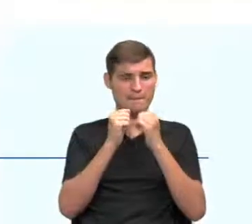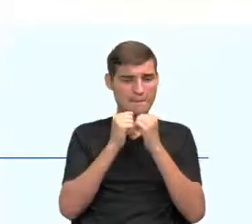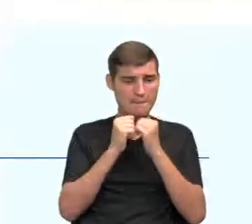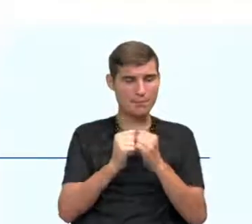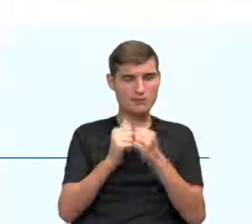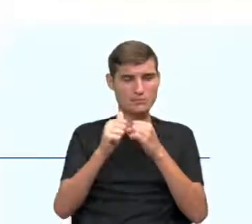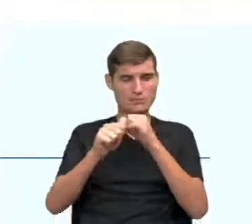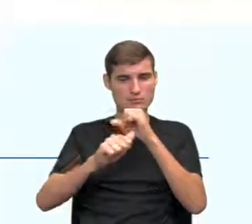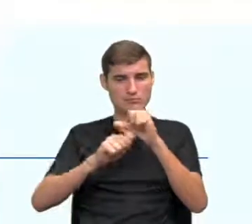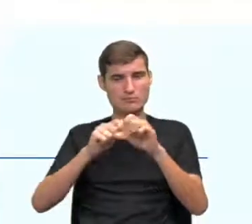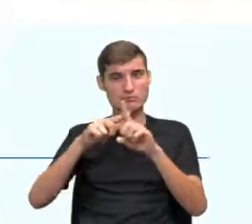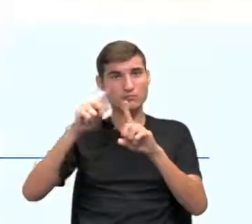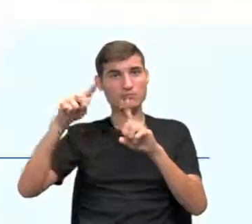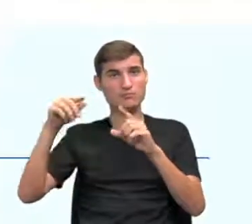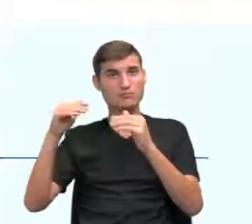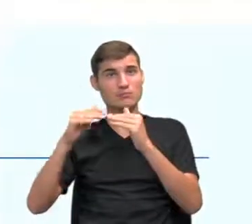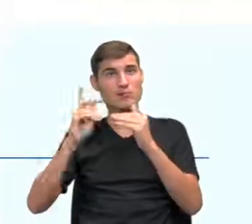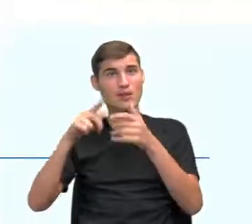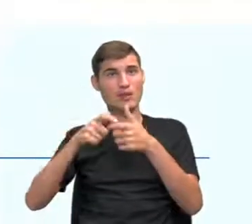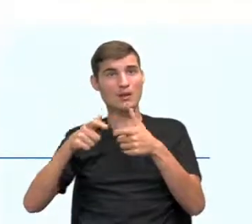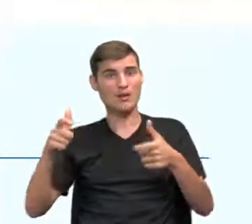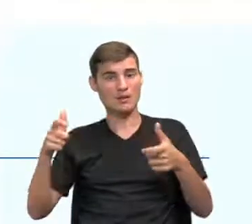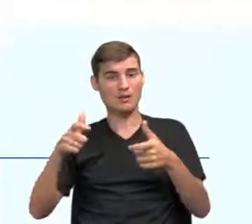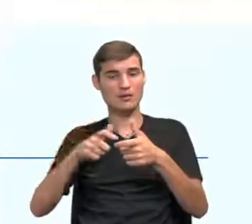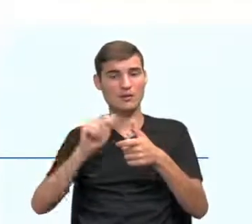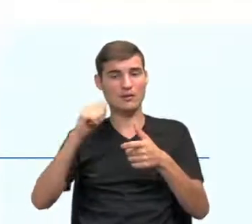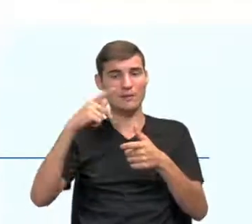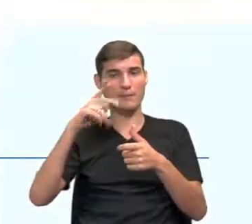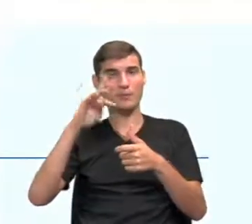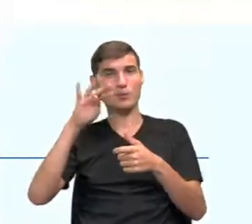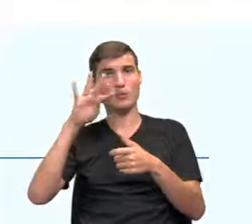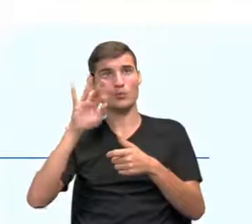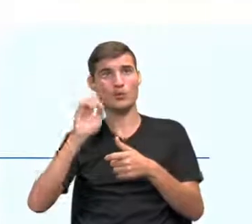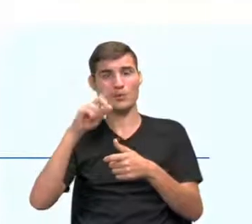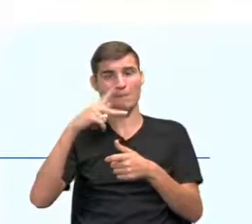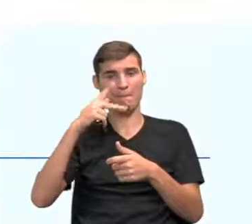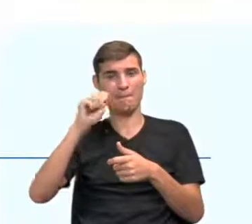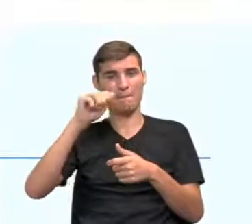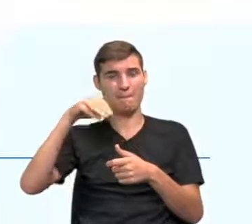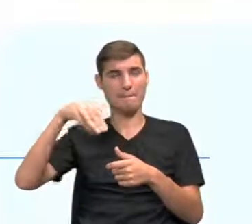modular o meu pulso por amplitude. Falo por amplitude, PAM.